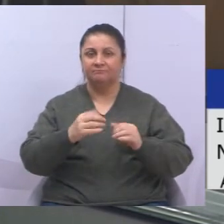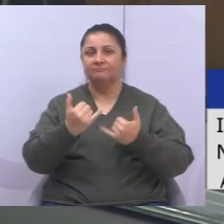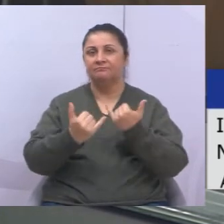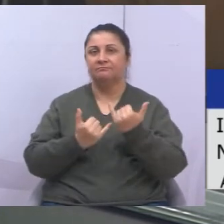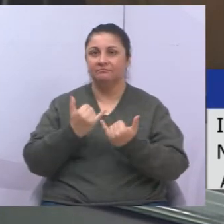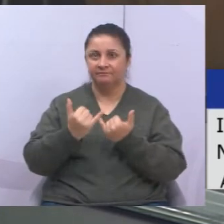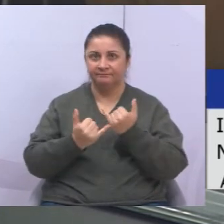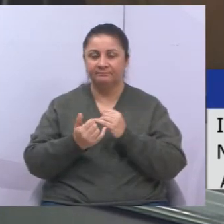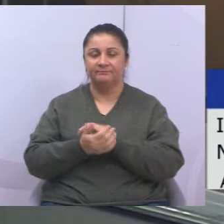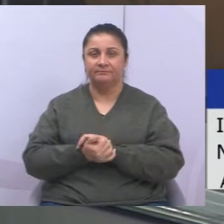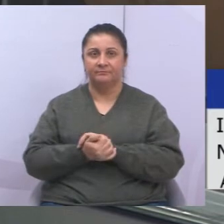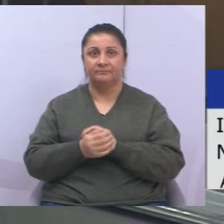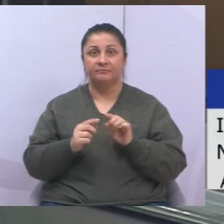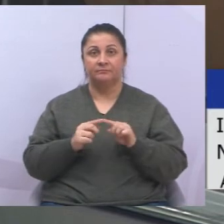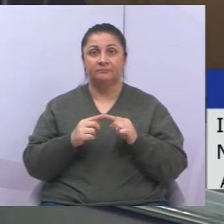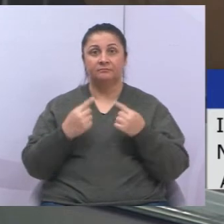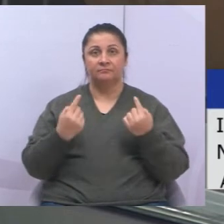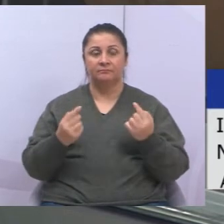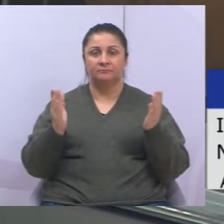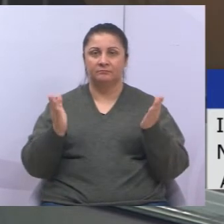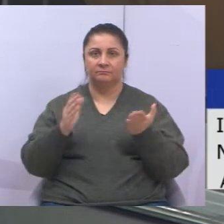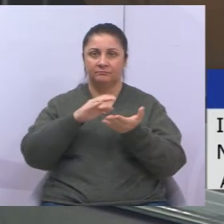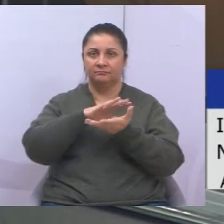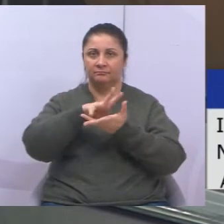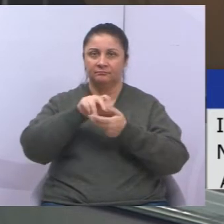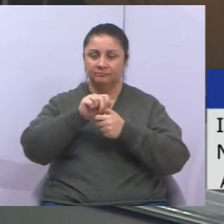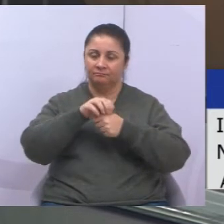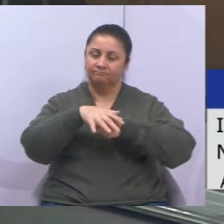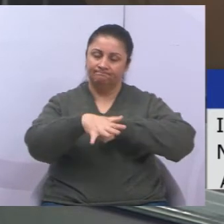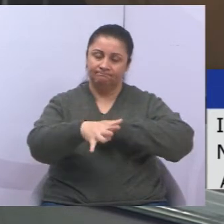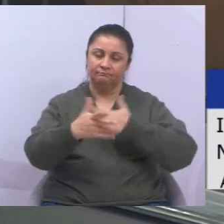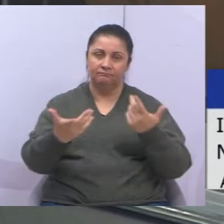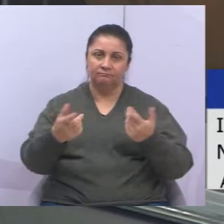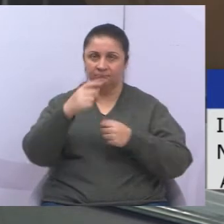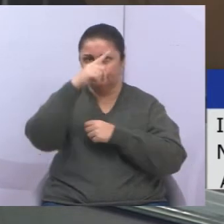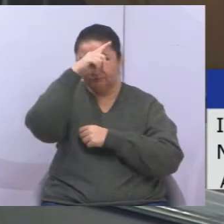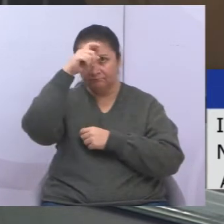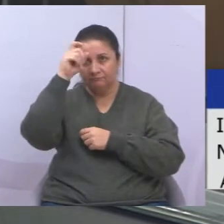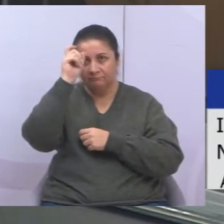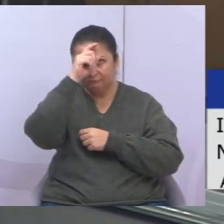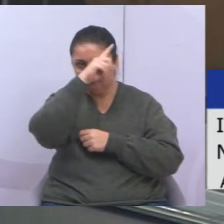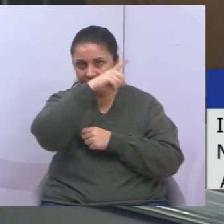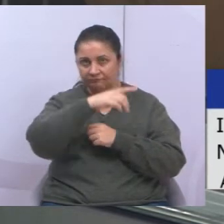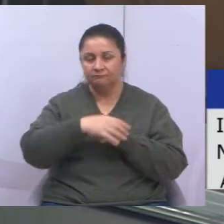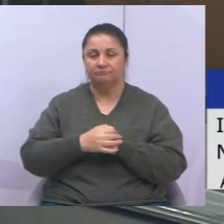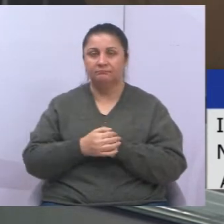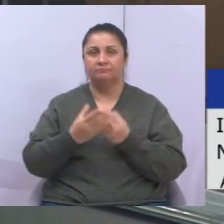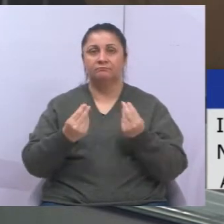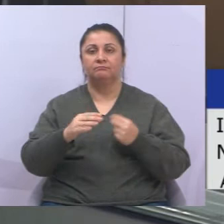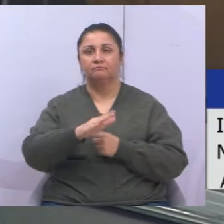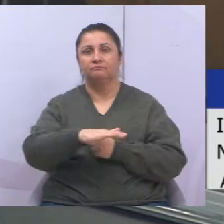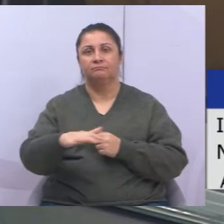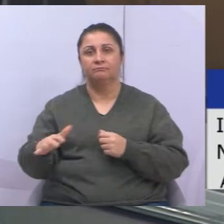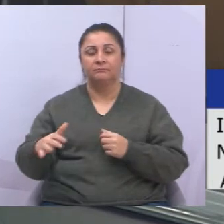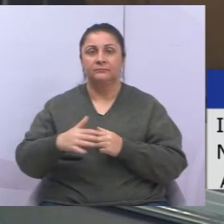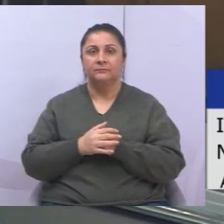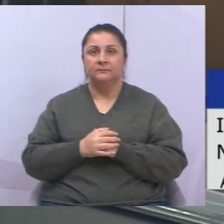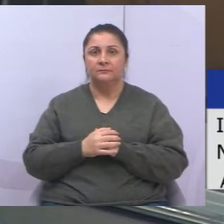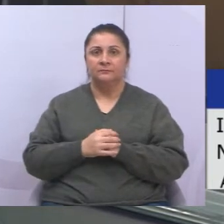Então, só que diante de uma pandemia agora, fica bem difícil, né? Quantas crianças vêm sendo